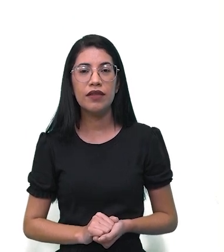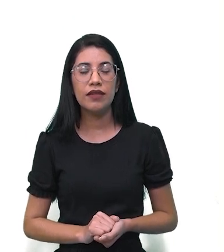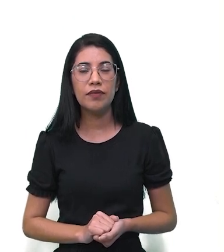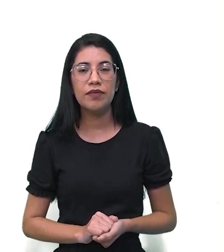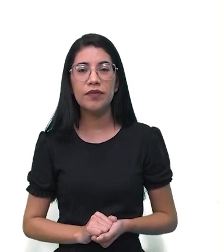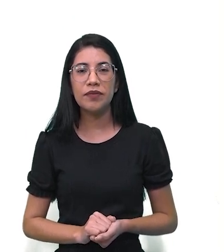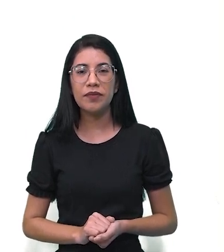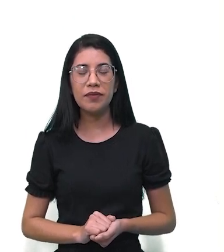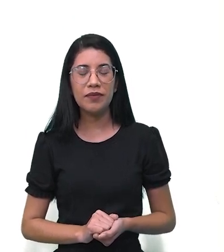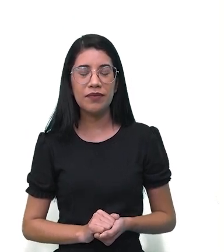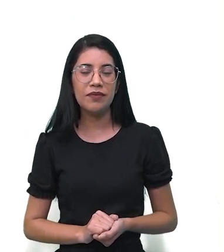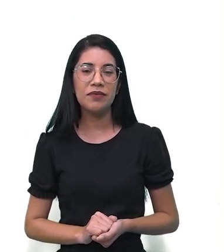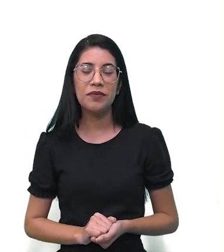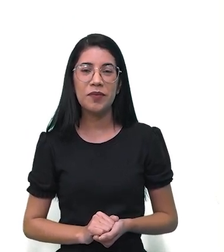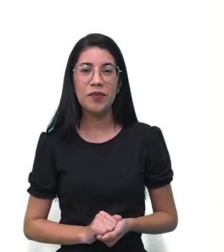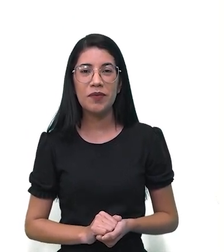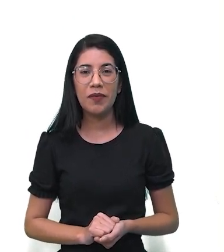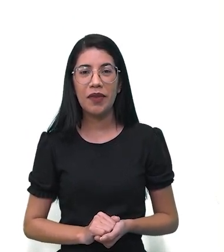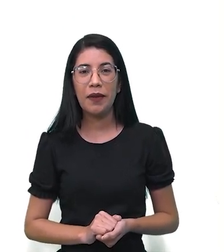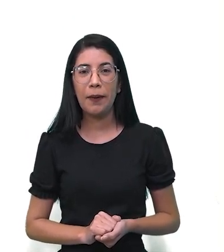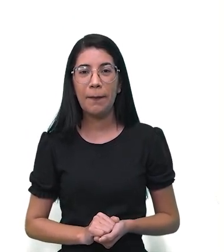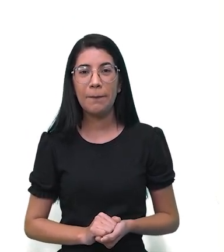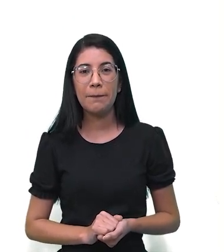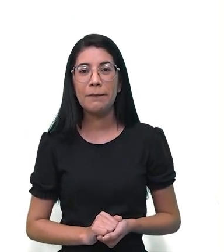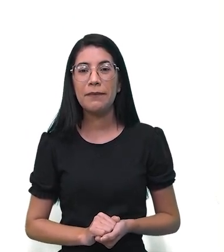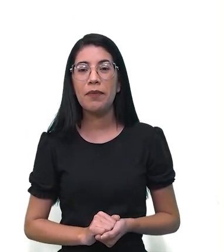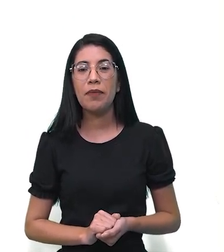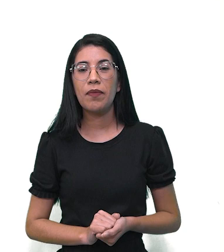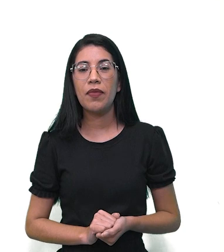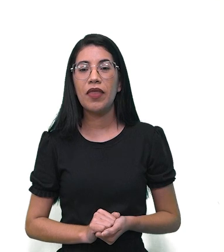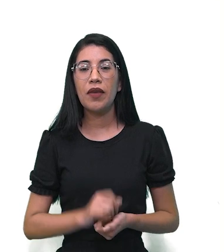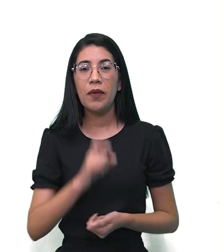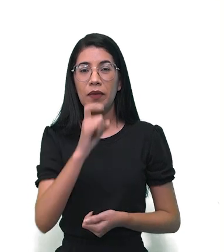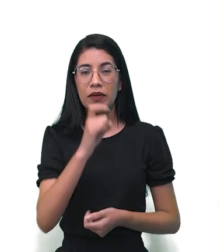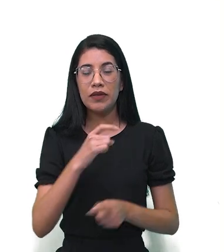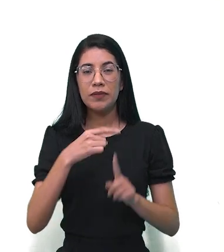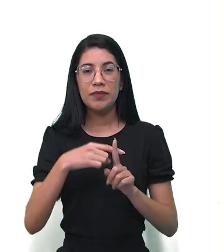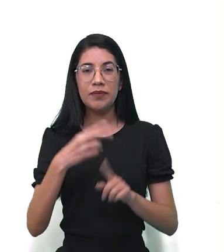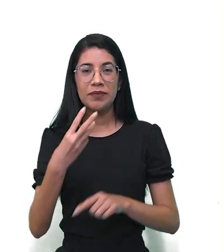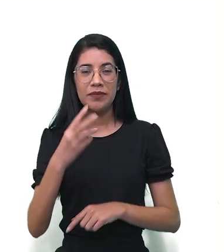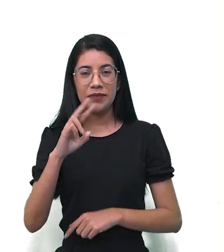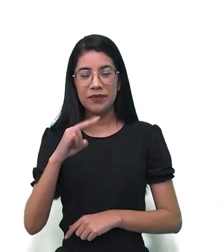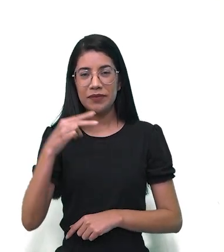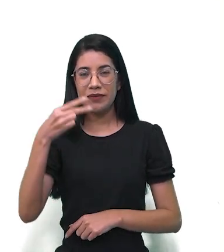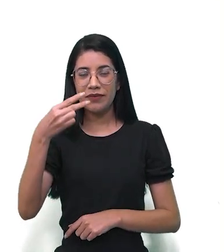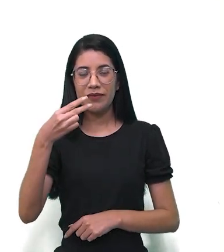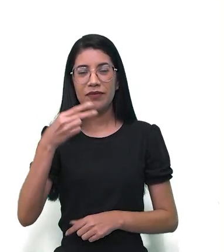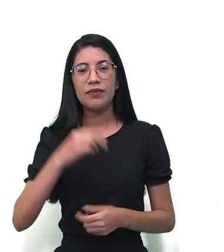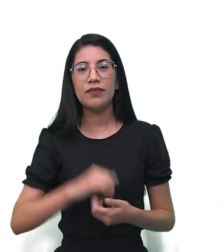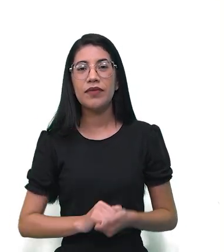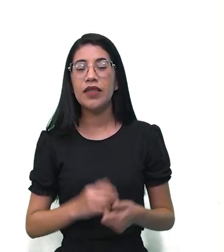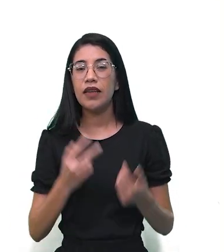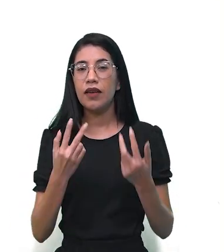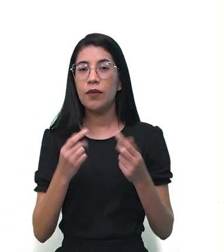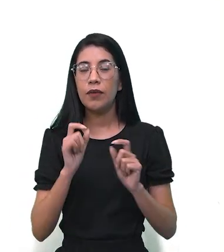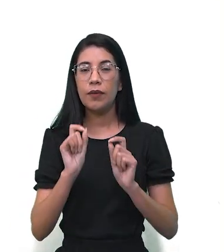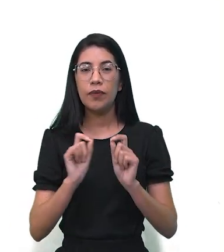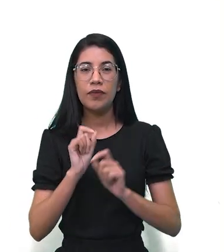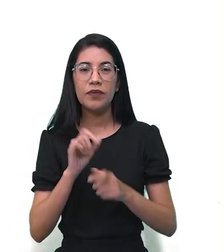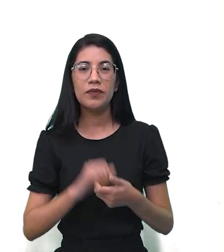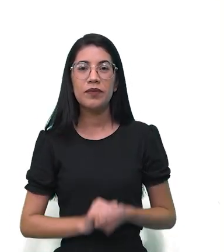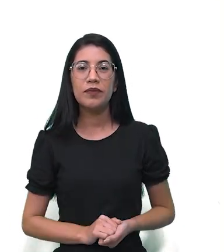Continuando aqui, x mais 3 elevado ao quadrado, meus amigos, é a mesma coisa